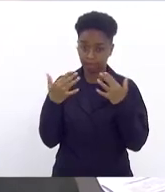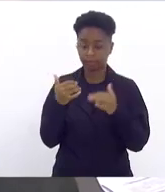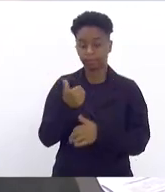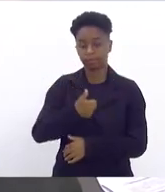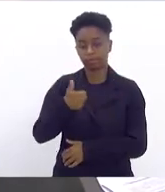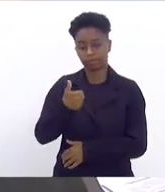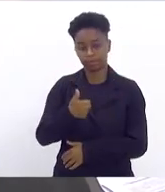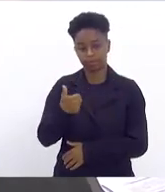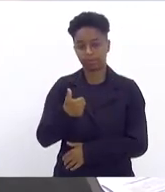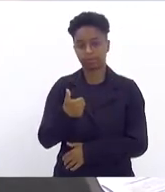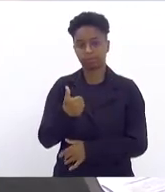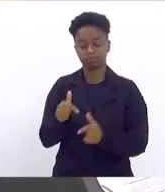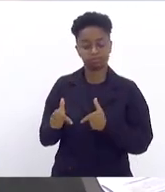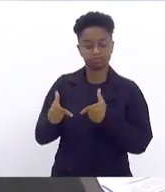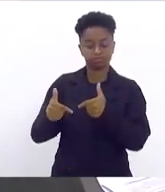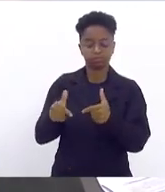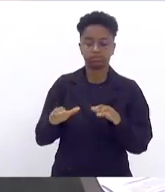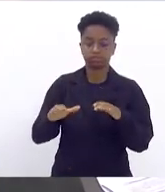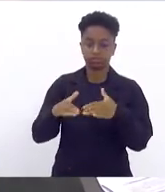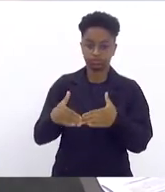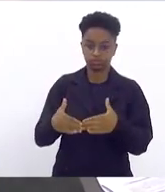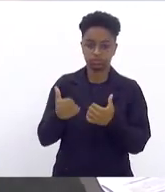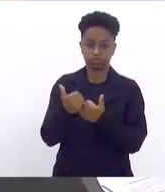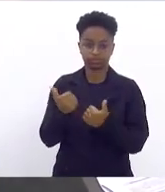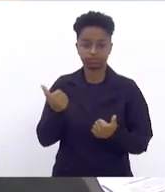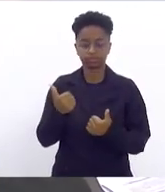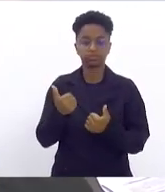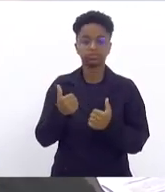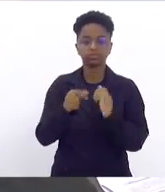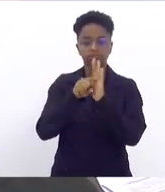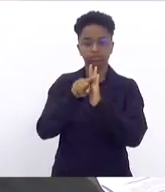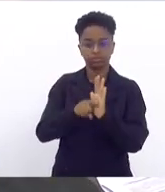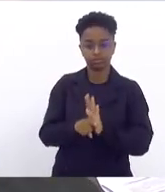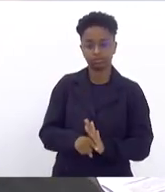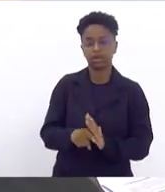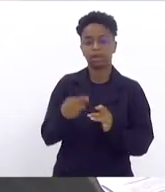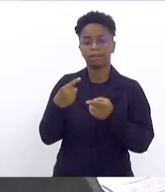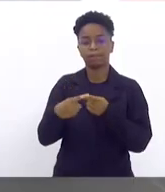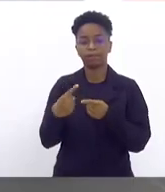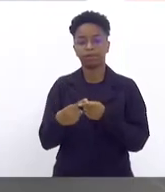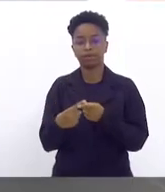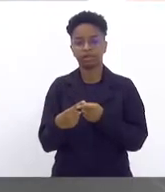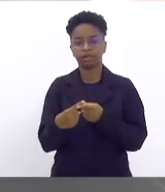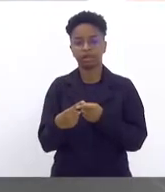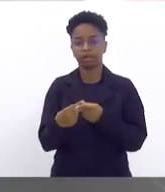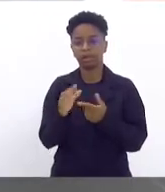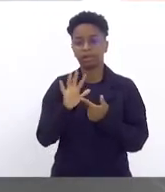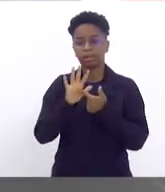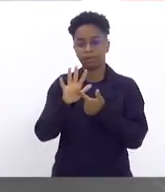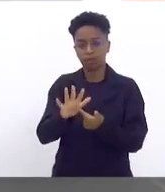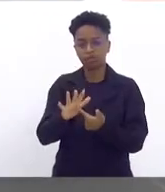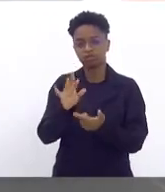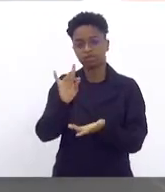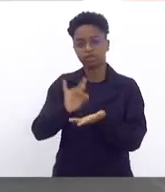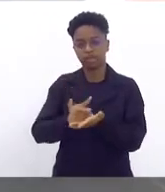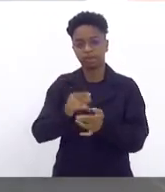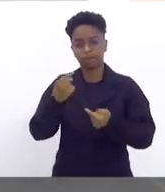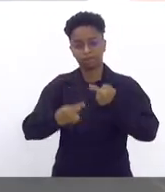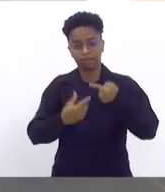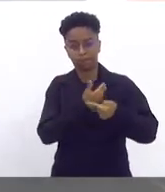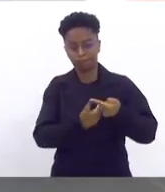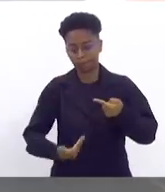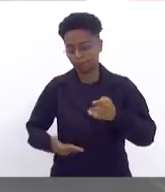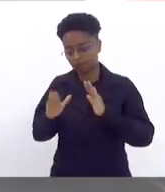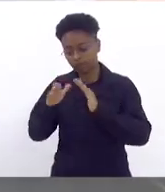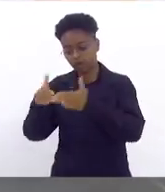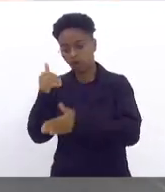inicialmente a iniciativa da Comissão Parlamentar de Inquérito, porque se trata da concretude de mais uma política pública voltada para